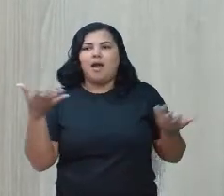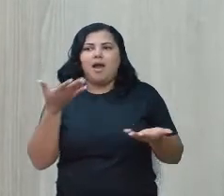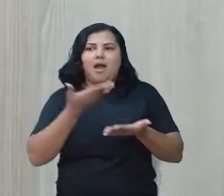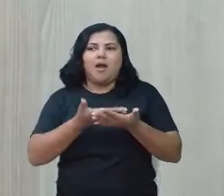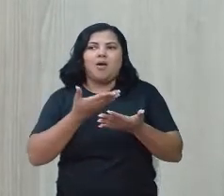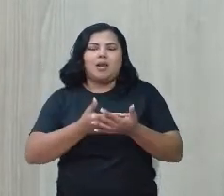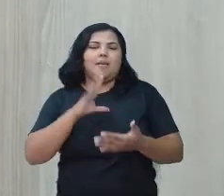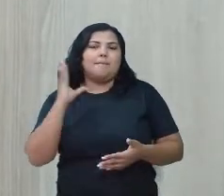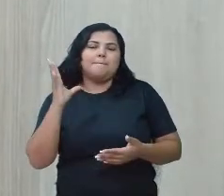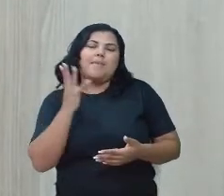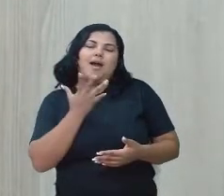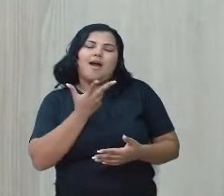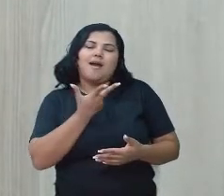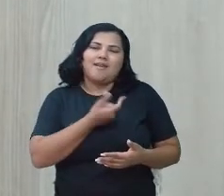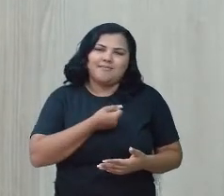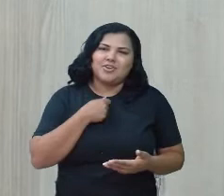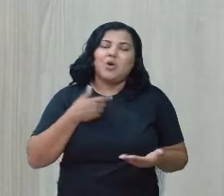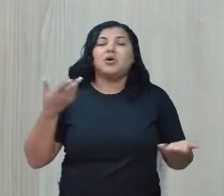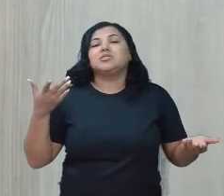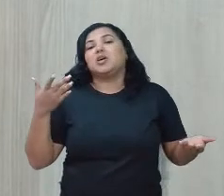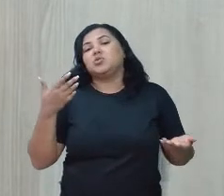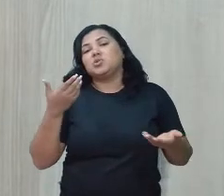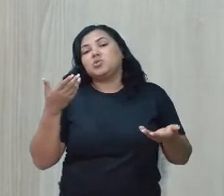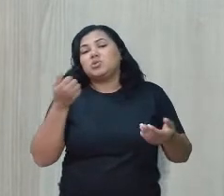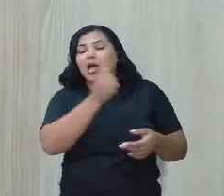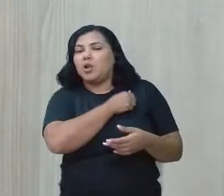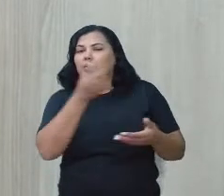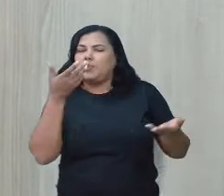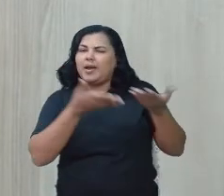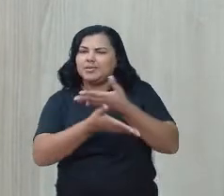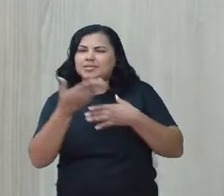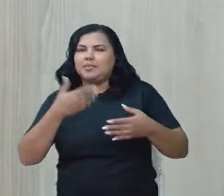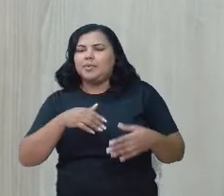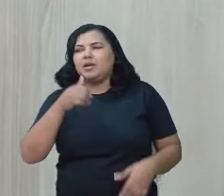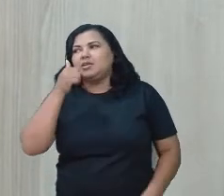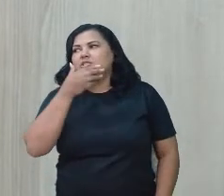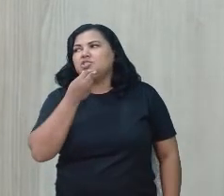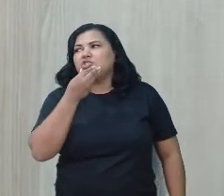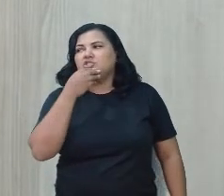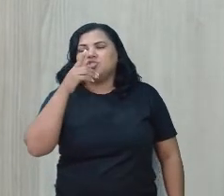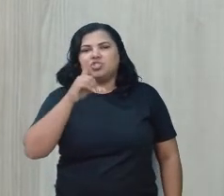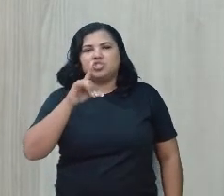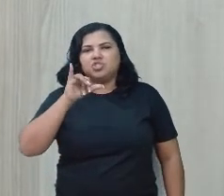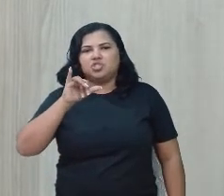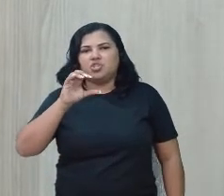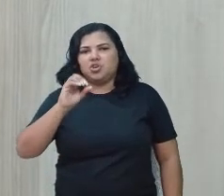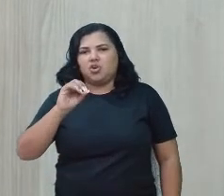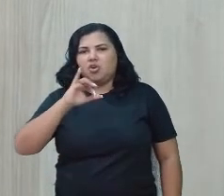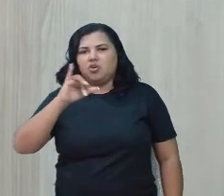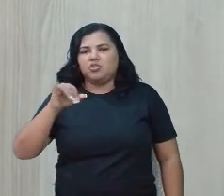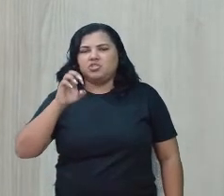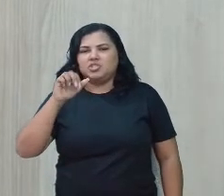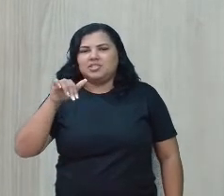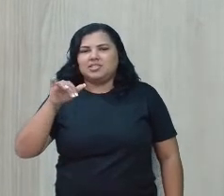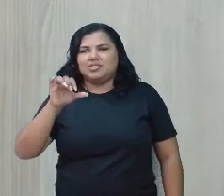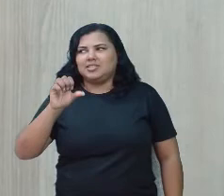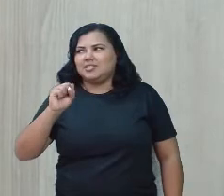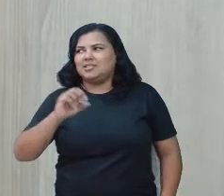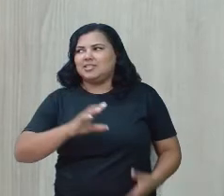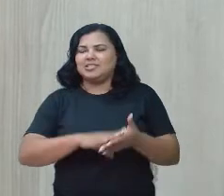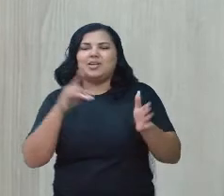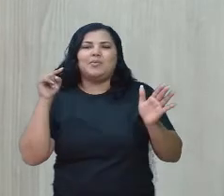participando. Diógenes está tentando escrever, mas eu não estou vendo o que ele está escrevendo, mas agora ele está